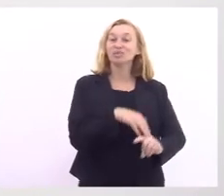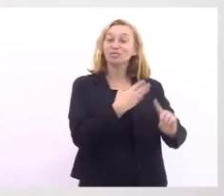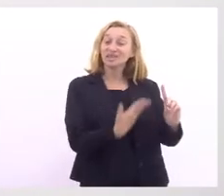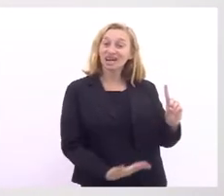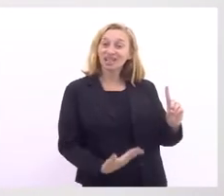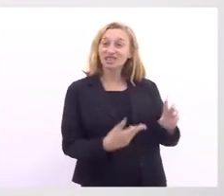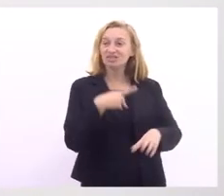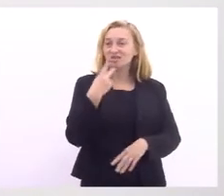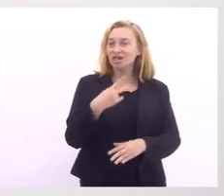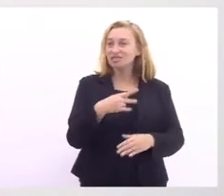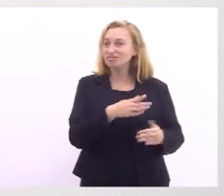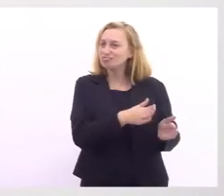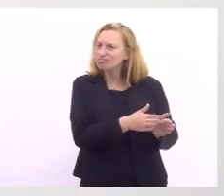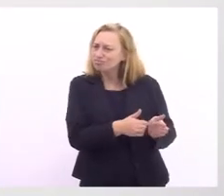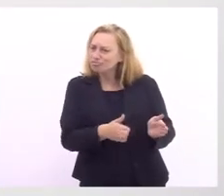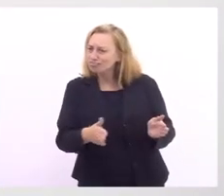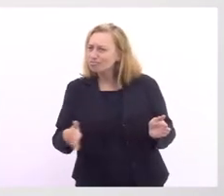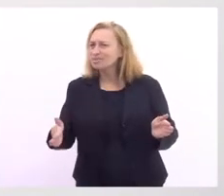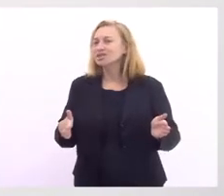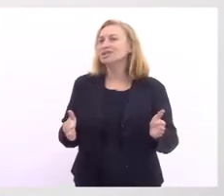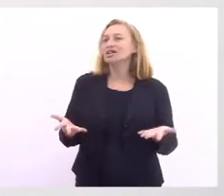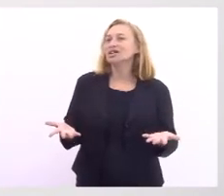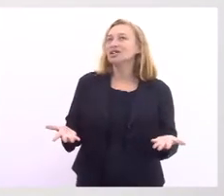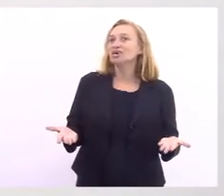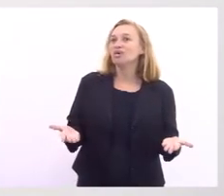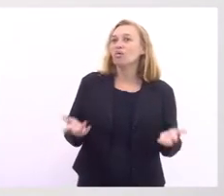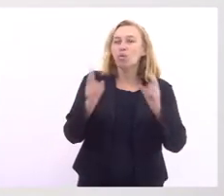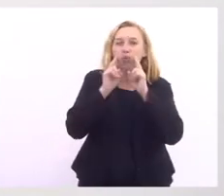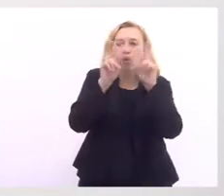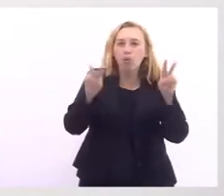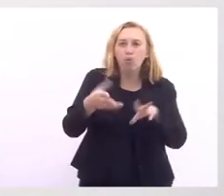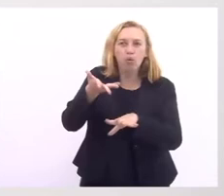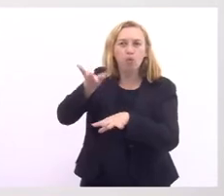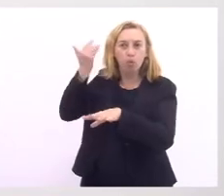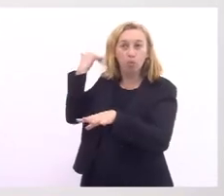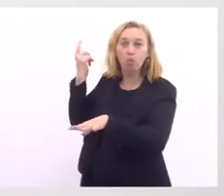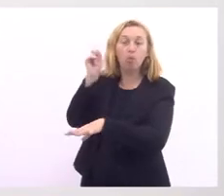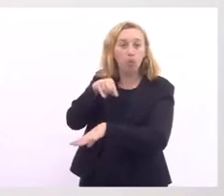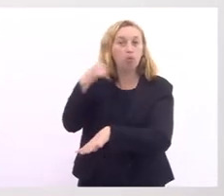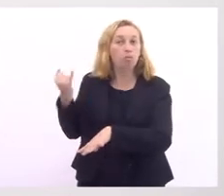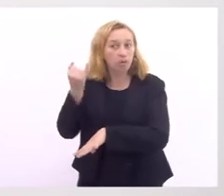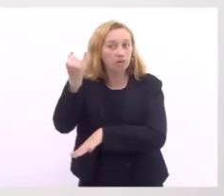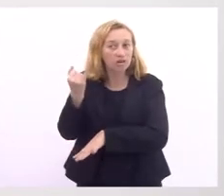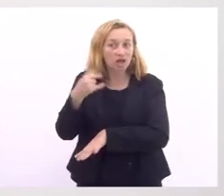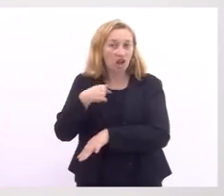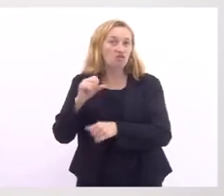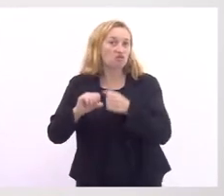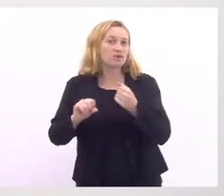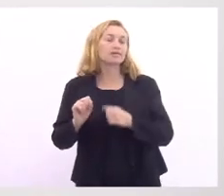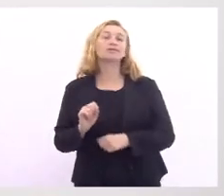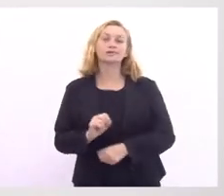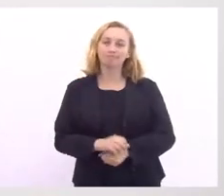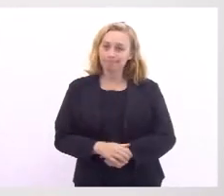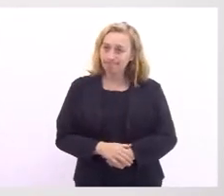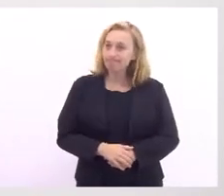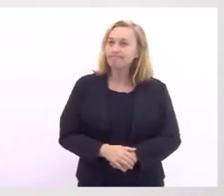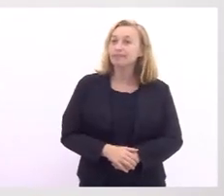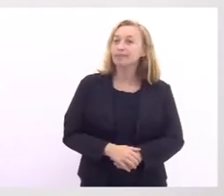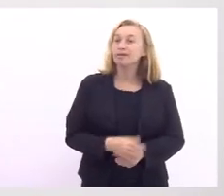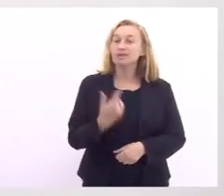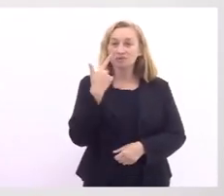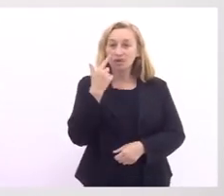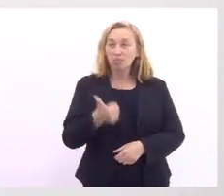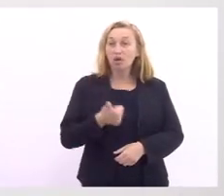ela fala sobre trajetória e olhar ao passado é importante eu tenho feito difícil para gente